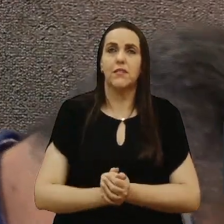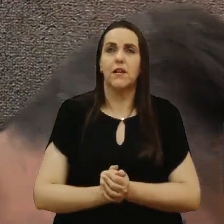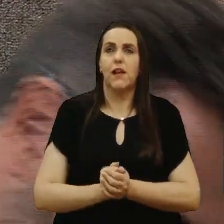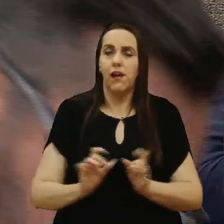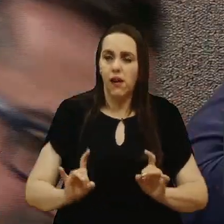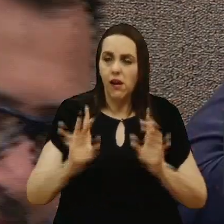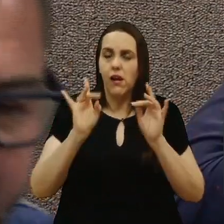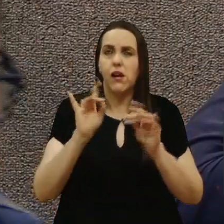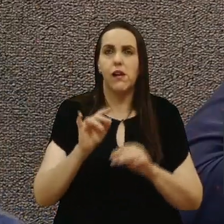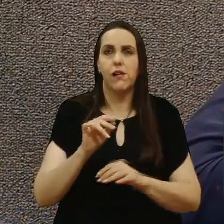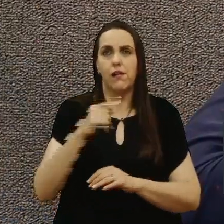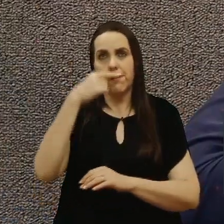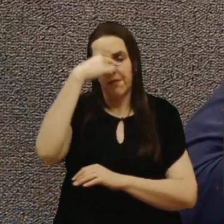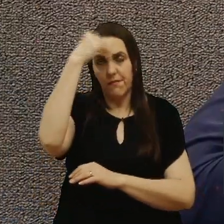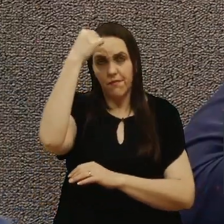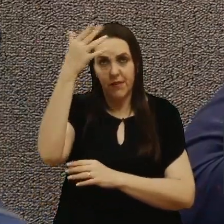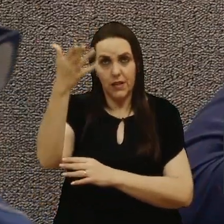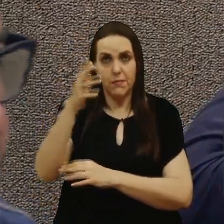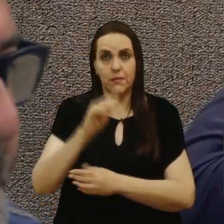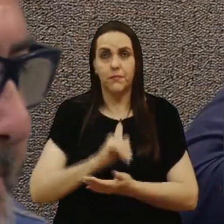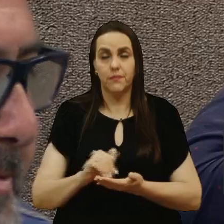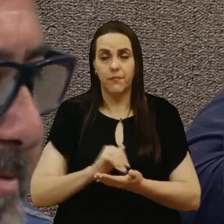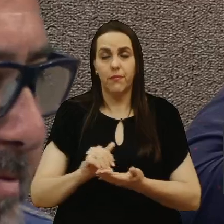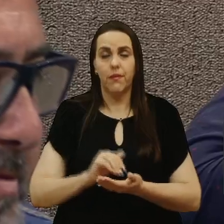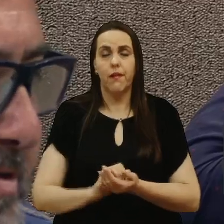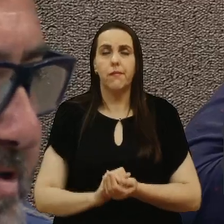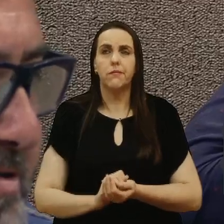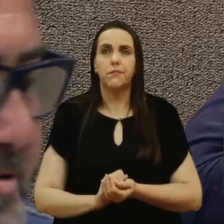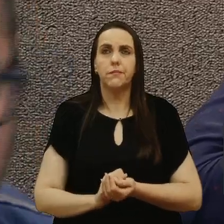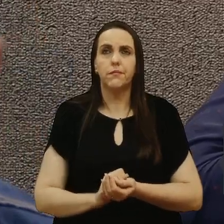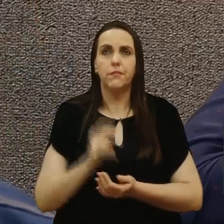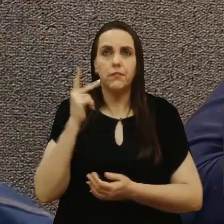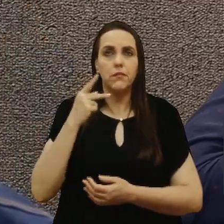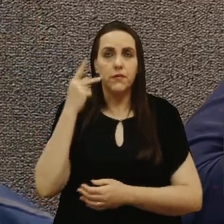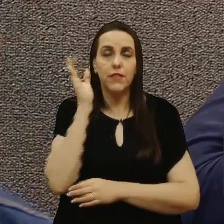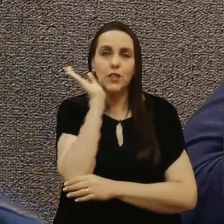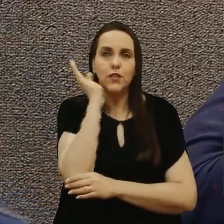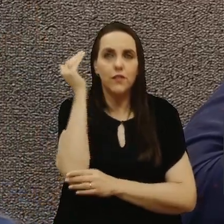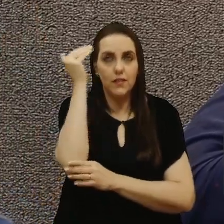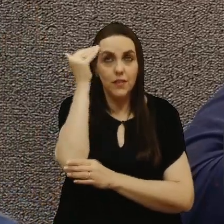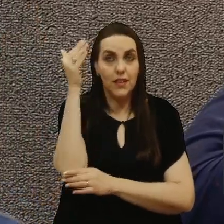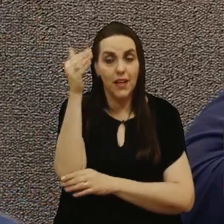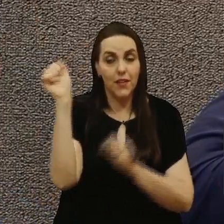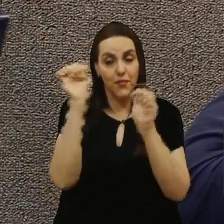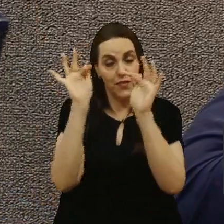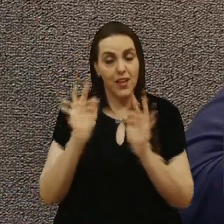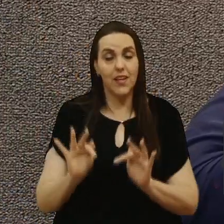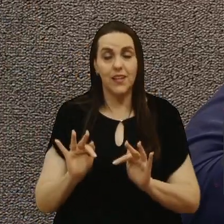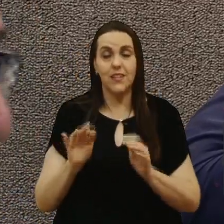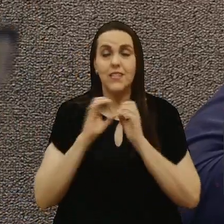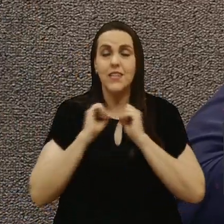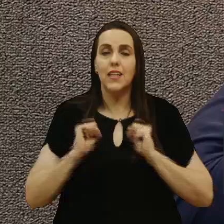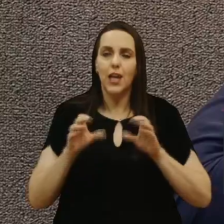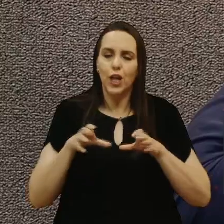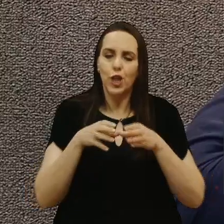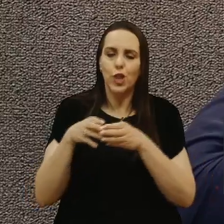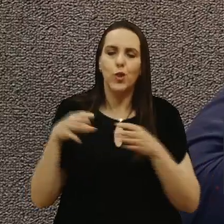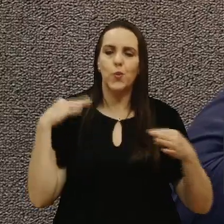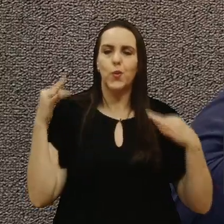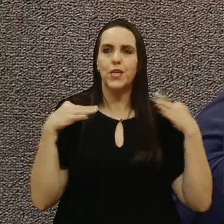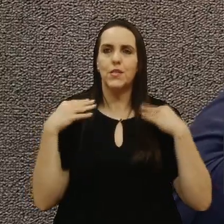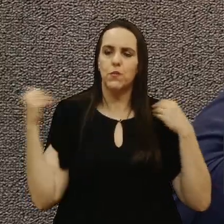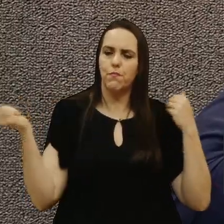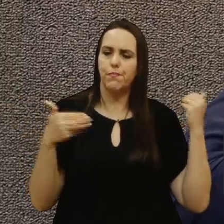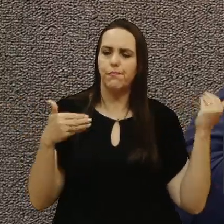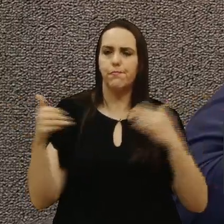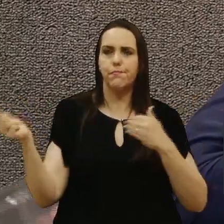por essas ações que o vereador Felipe é que vai ficar feliz pela Secretaria de Turismo, que vão